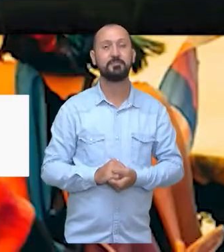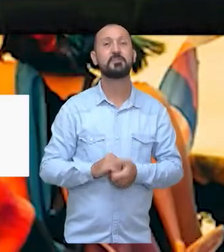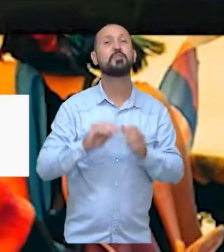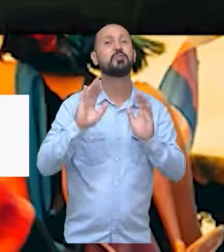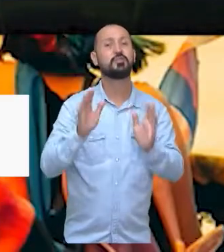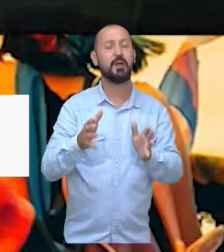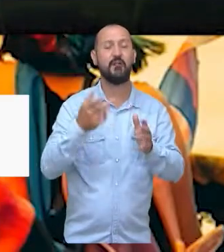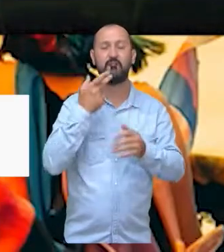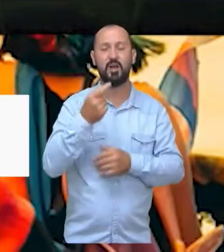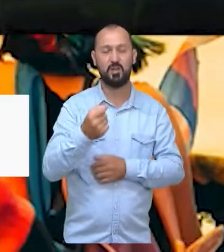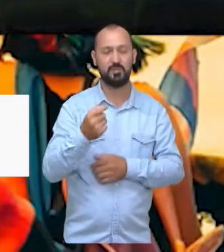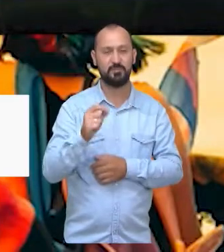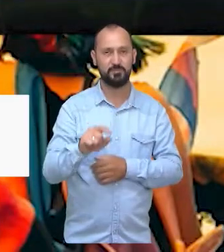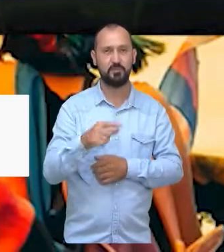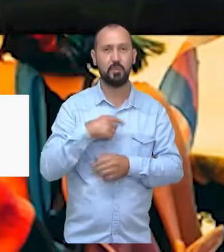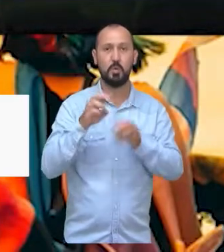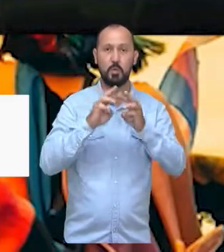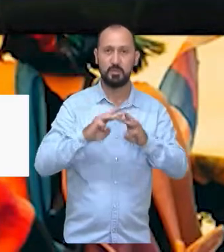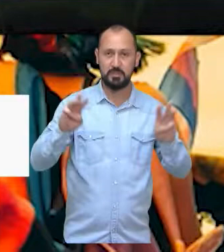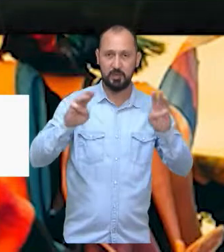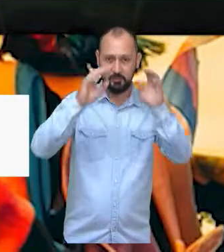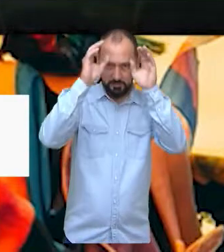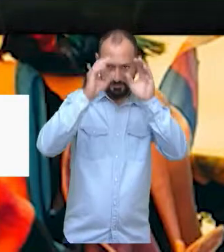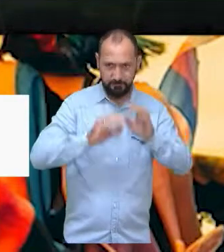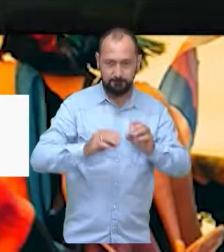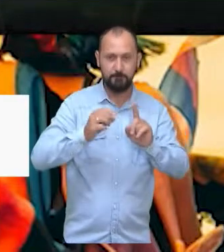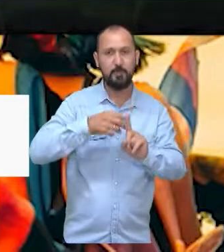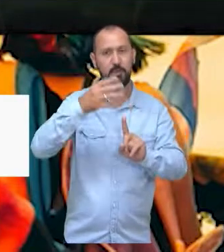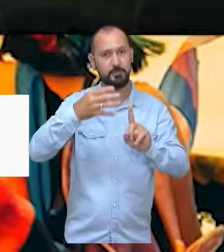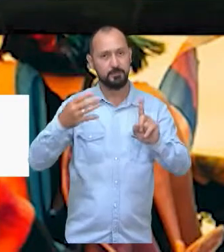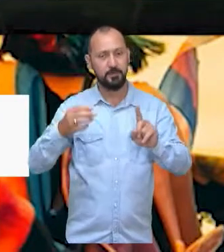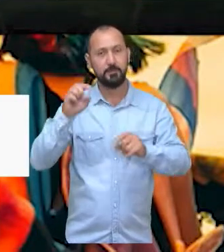já citamos aqui, o site